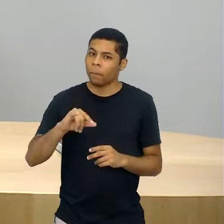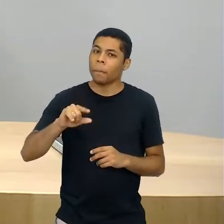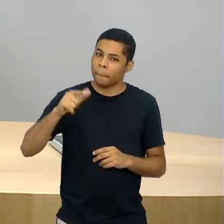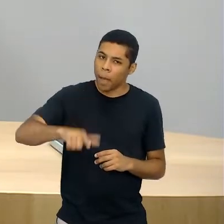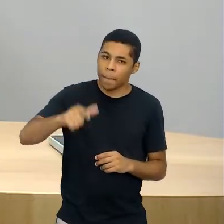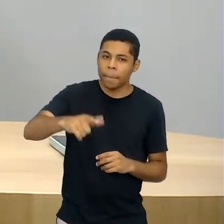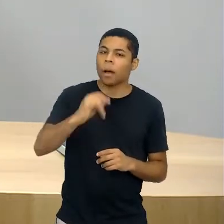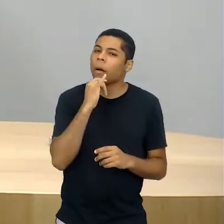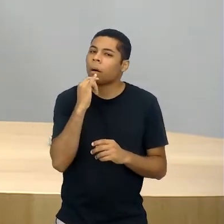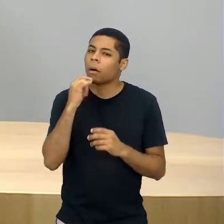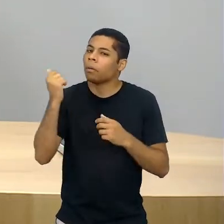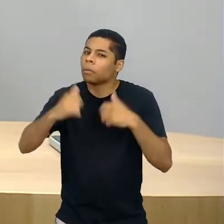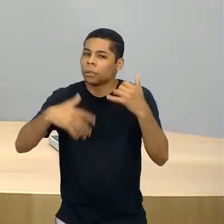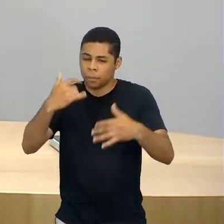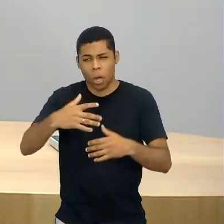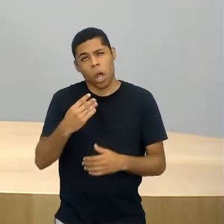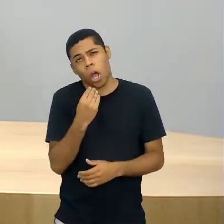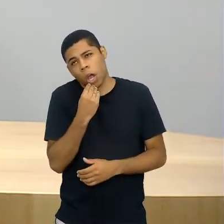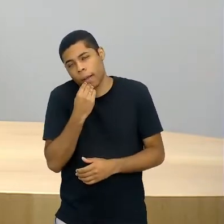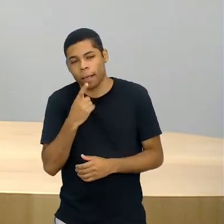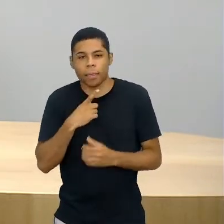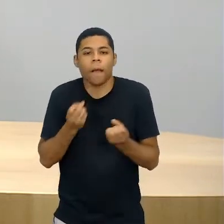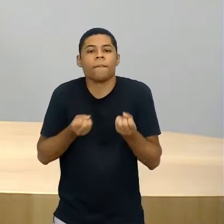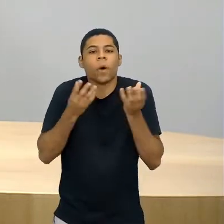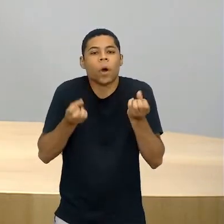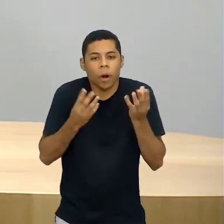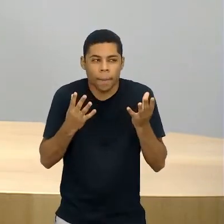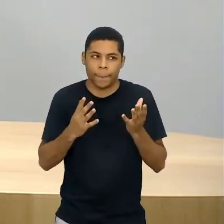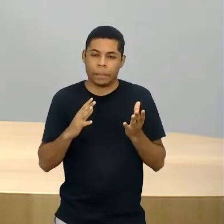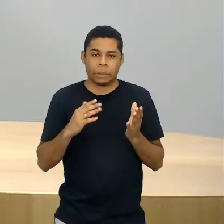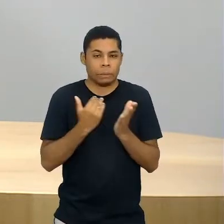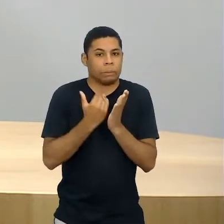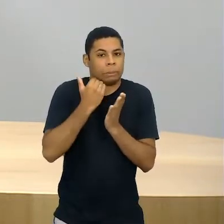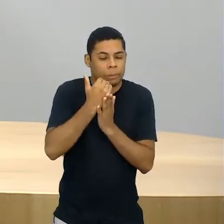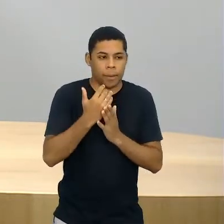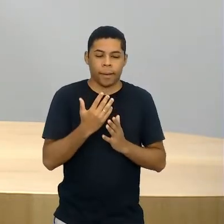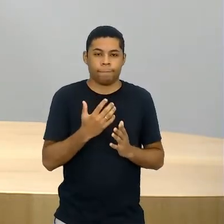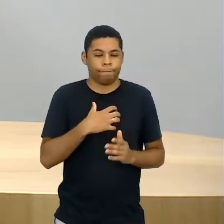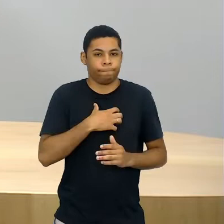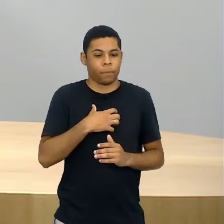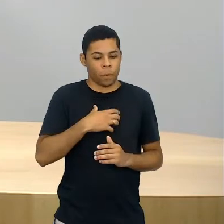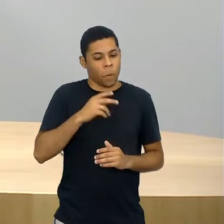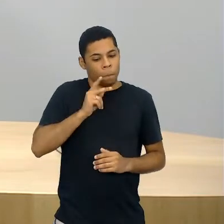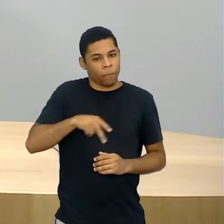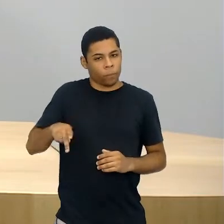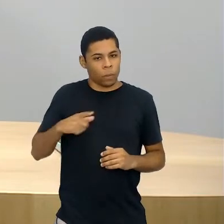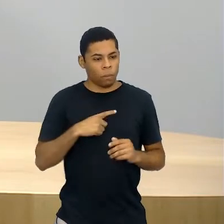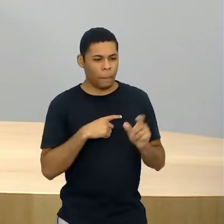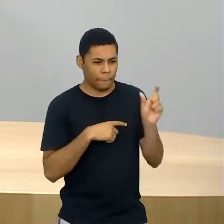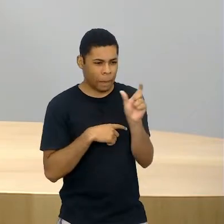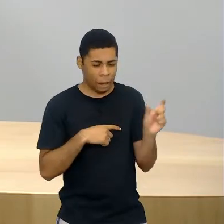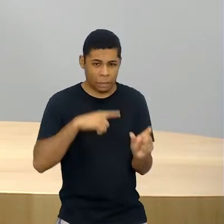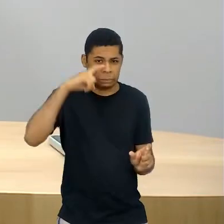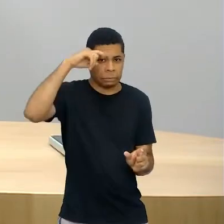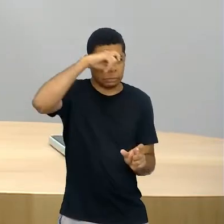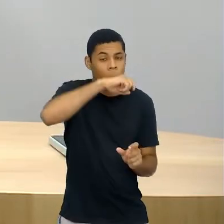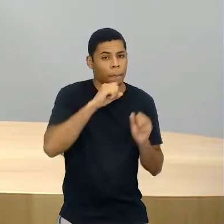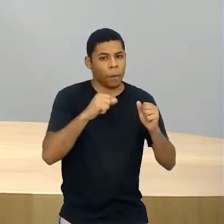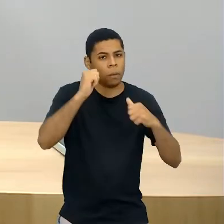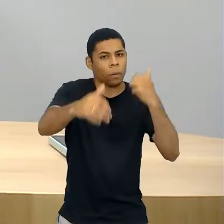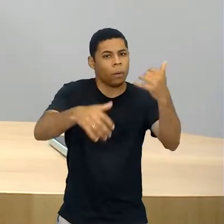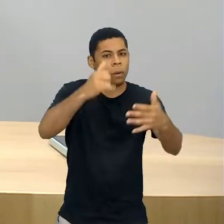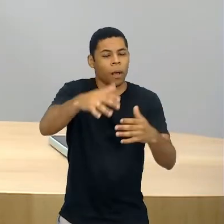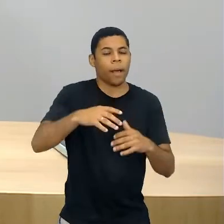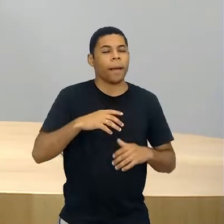exemplos. Logicamente, tem algumas informações técnicas, né, que o professor pode trabalhar com o aluno em sala de aula, ou o próprio